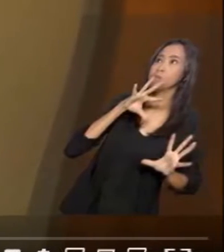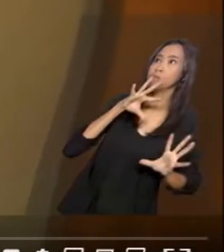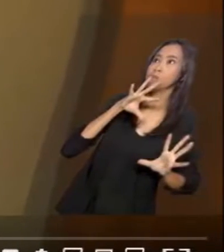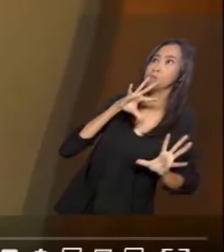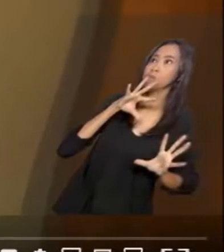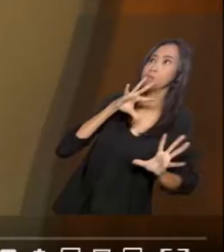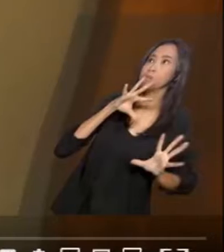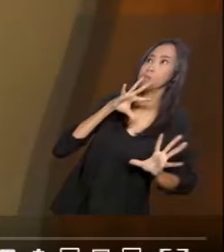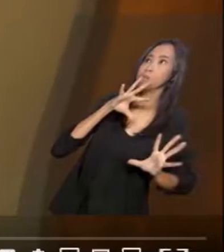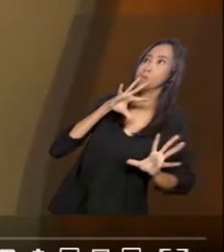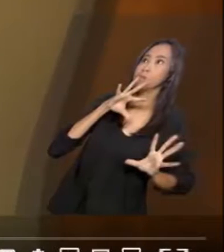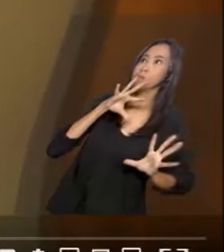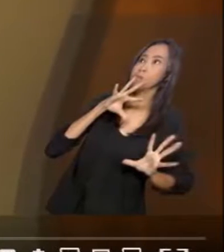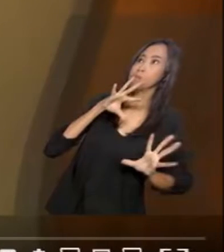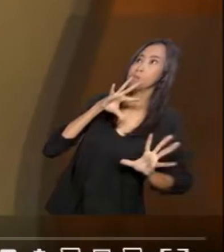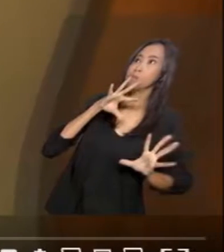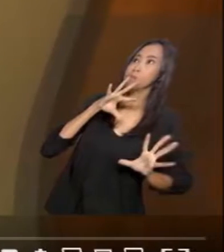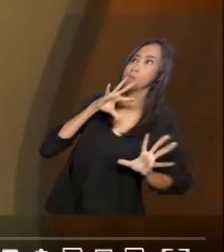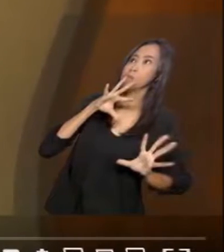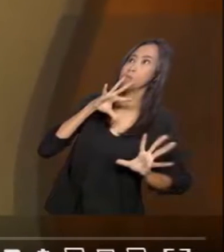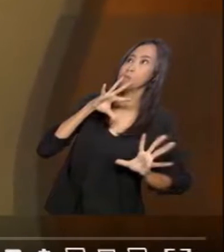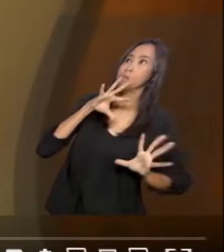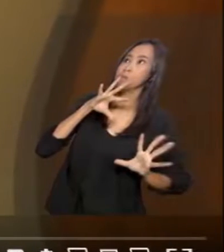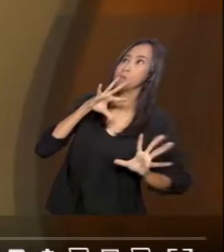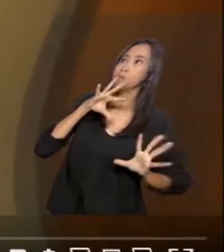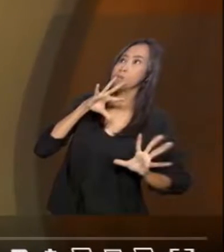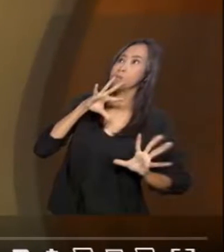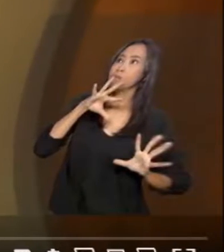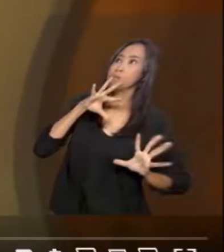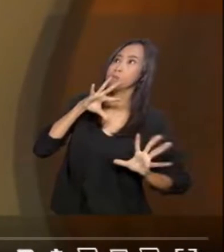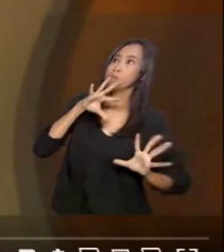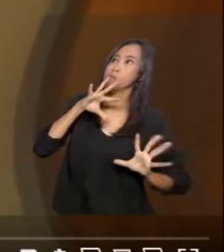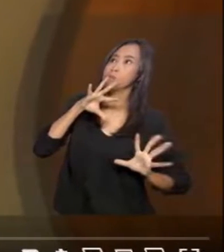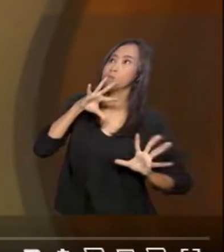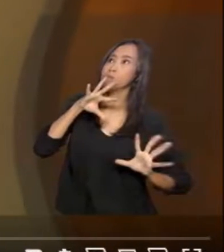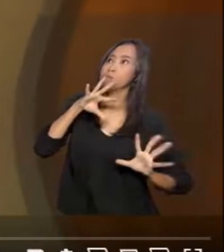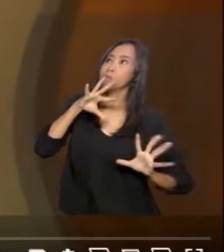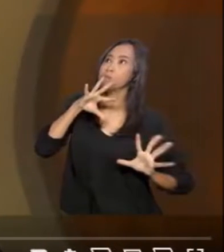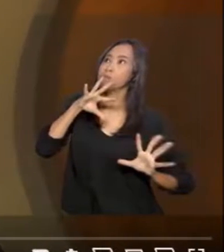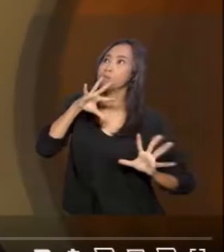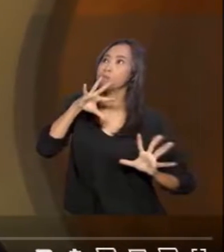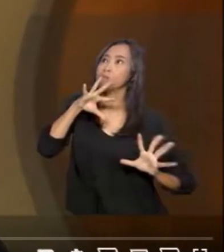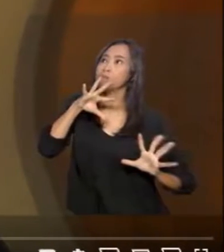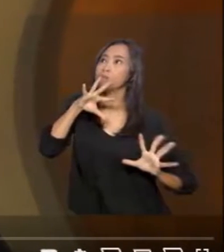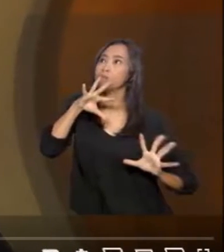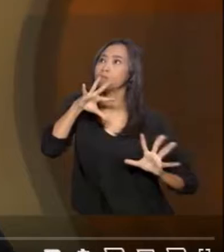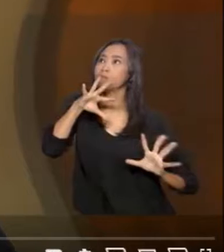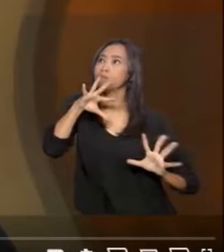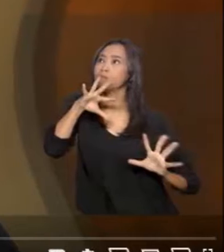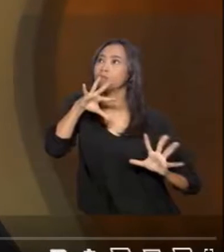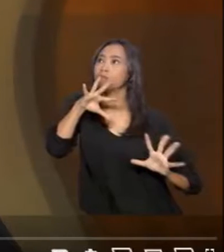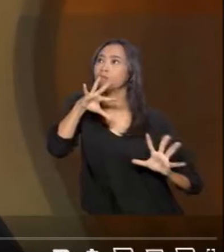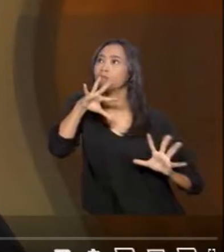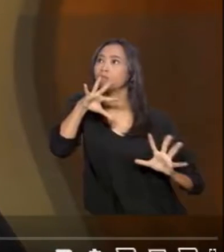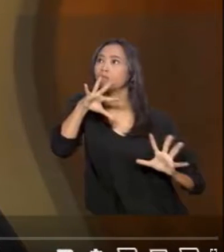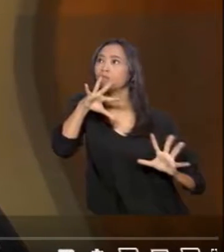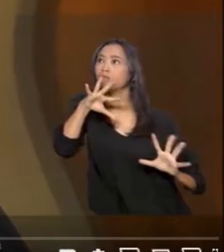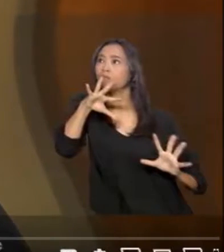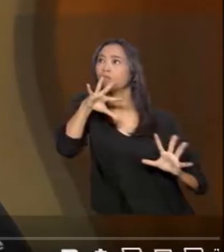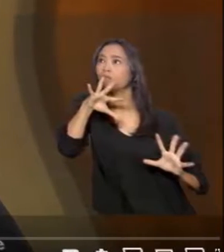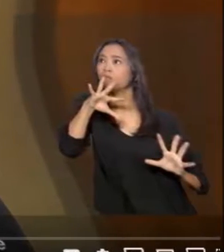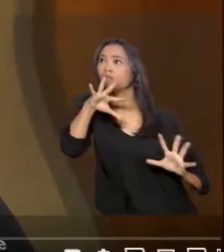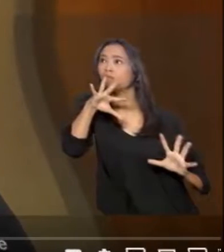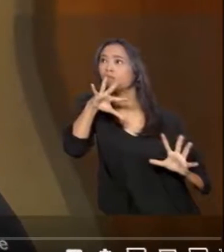todos os órgãos do governo. Somos um governo de tolerância zero com a criminalidade e na área ambiental